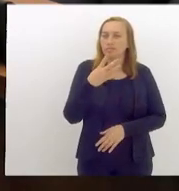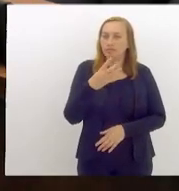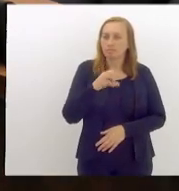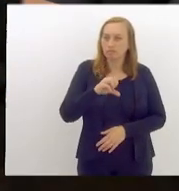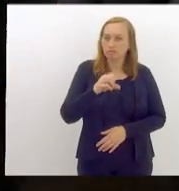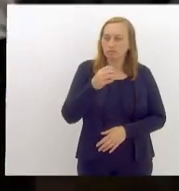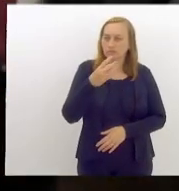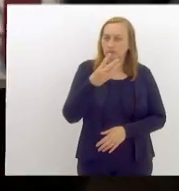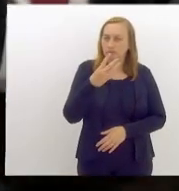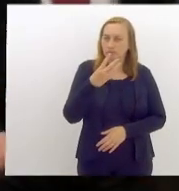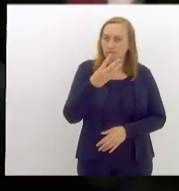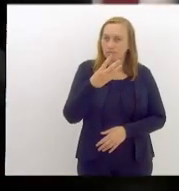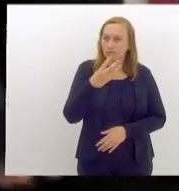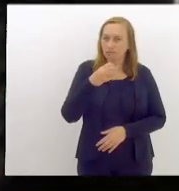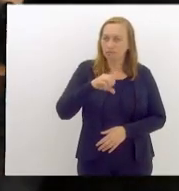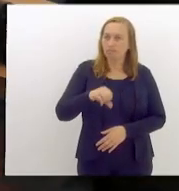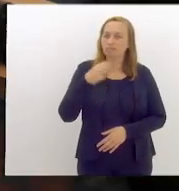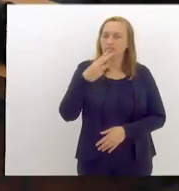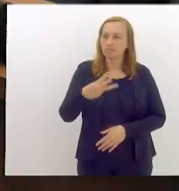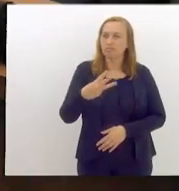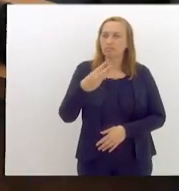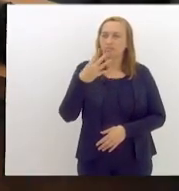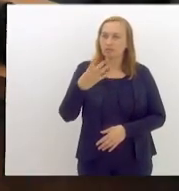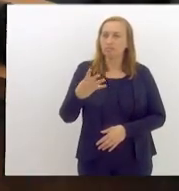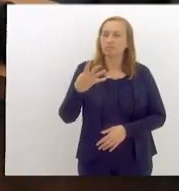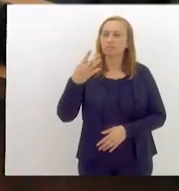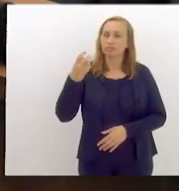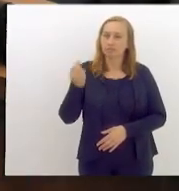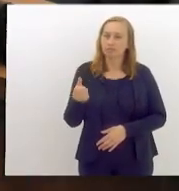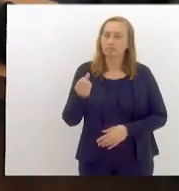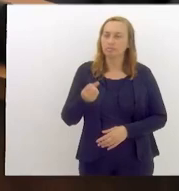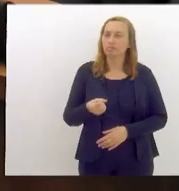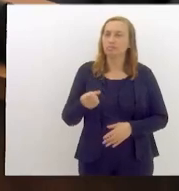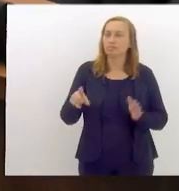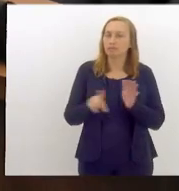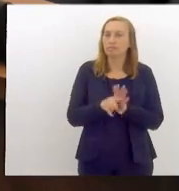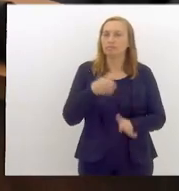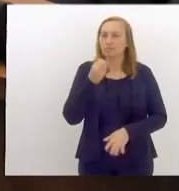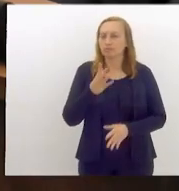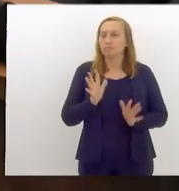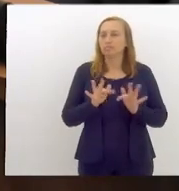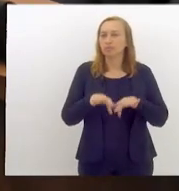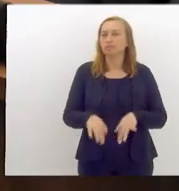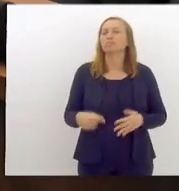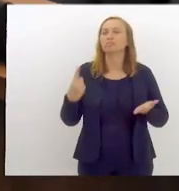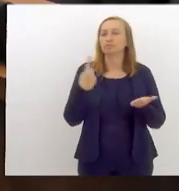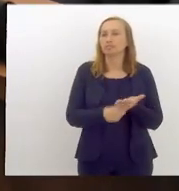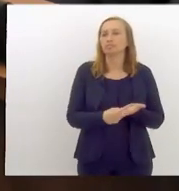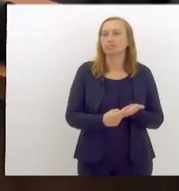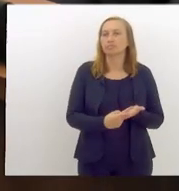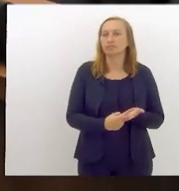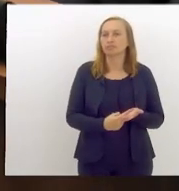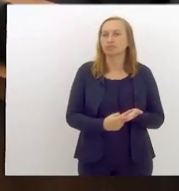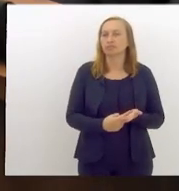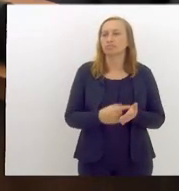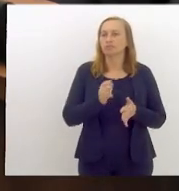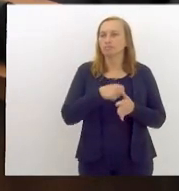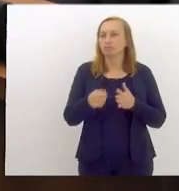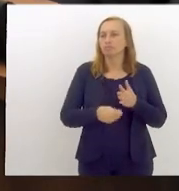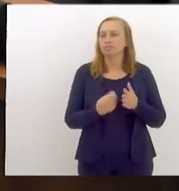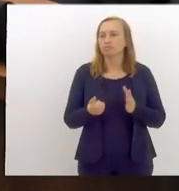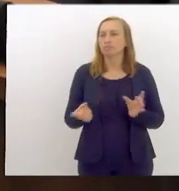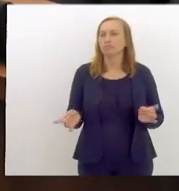para que ela deixe de ser uma lei autorizativa e passa a ser uma lei positiva a gente fecha um acordo estabelece um calendário